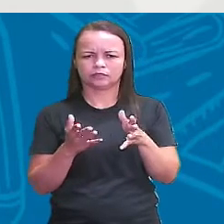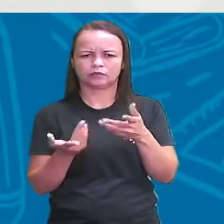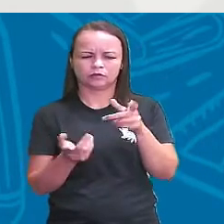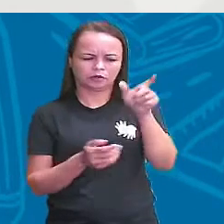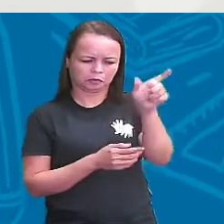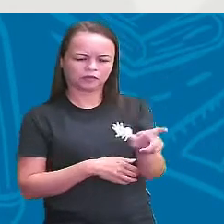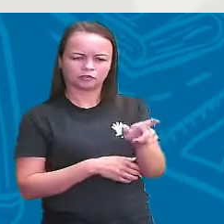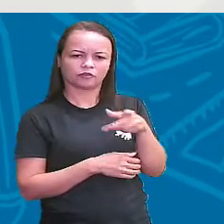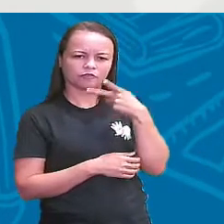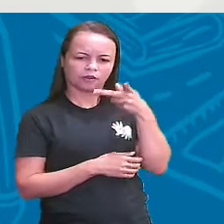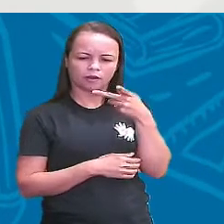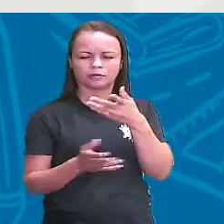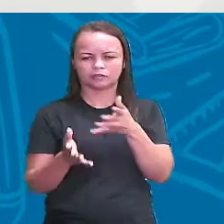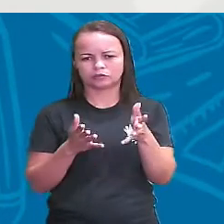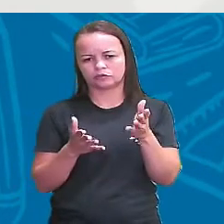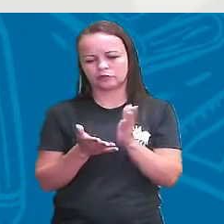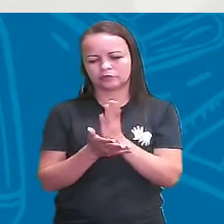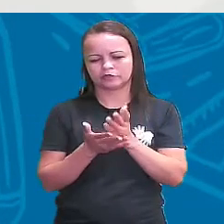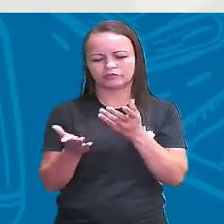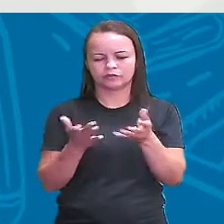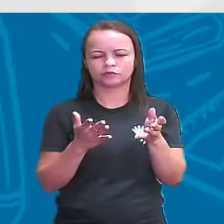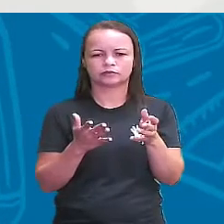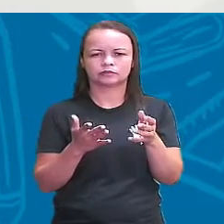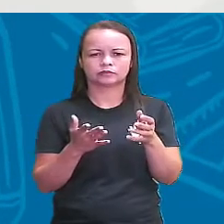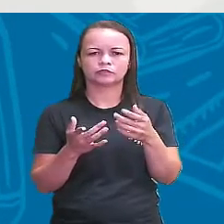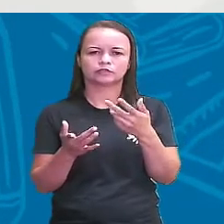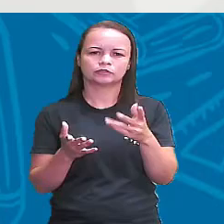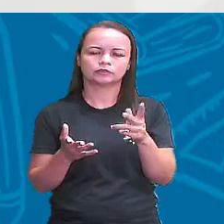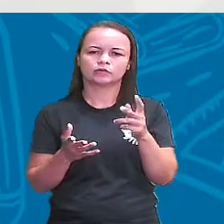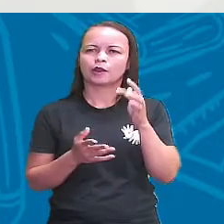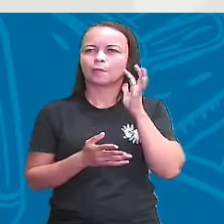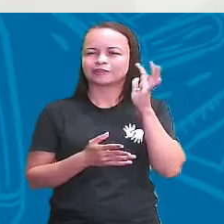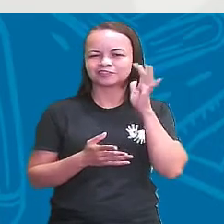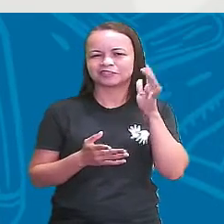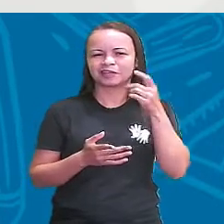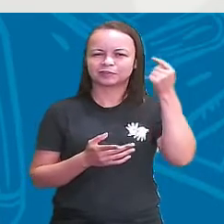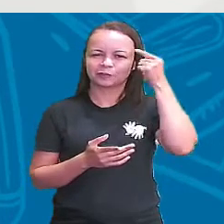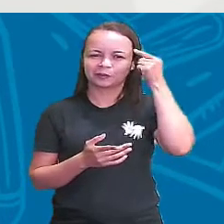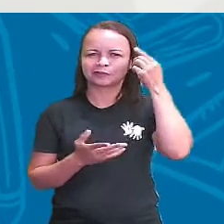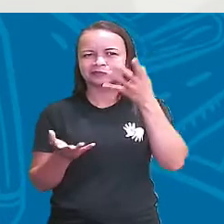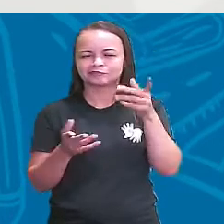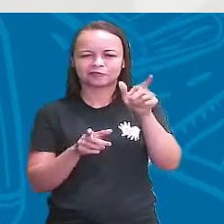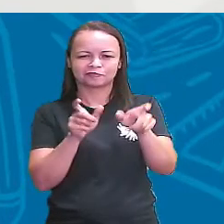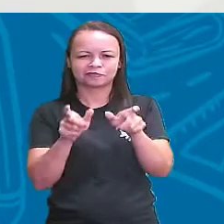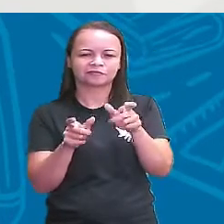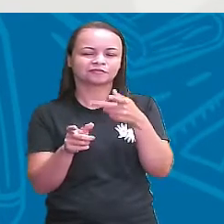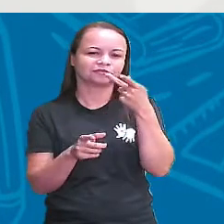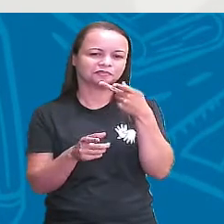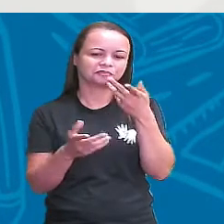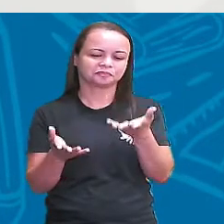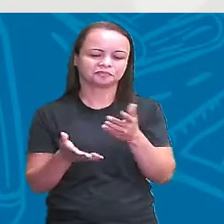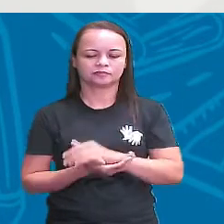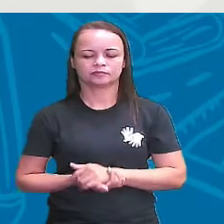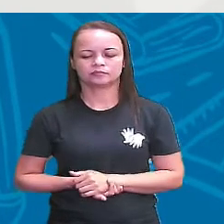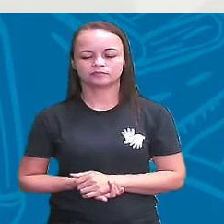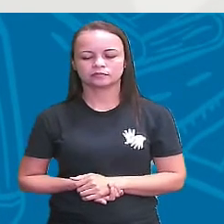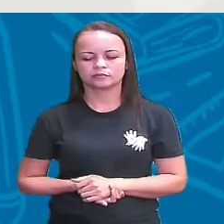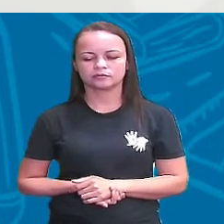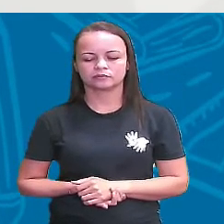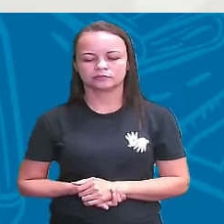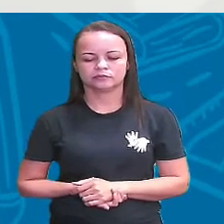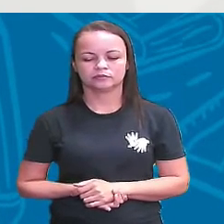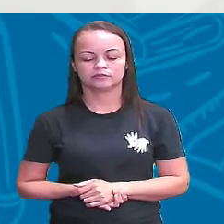sozinha, mas mesmo que você esteja falando sozinho, você está falando com seu amigo imaginário, com sua cabeça, com alguém você está falando, certo? Então,